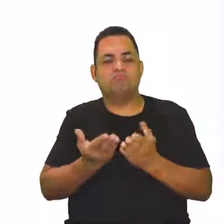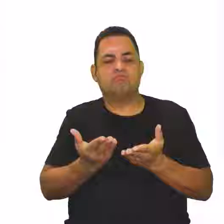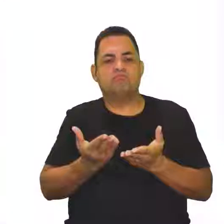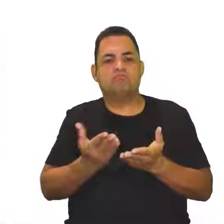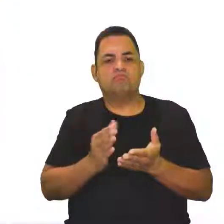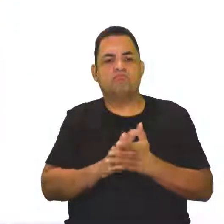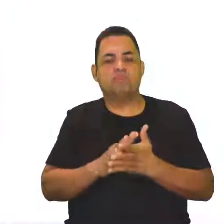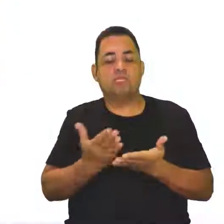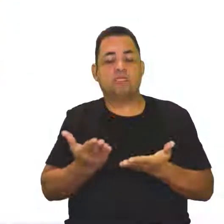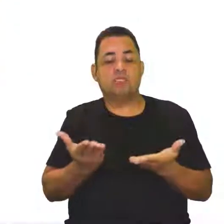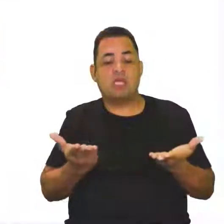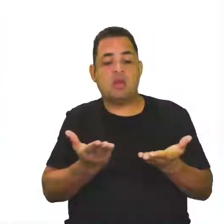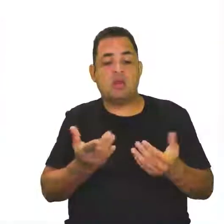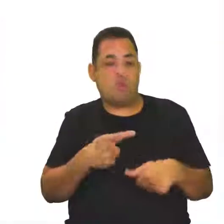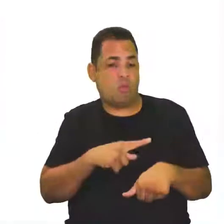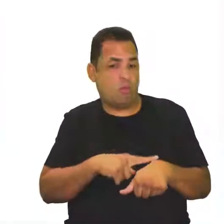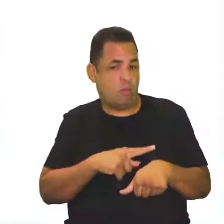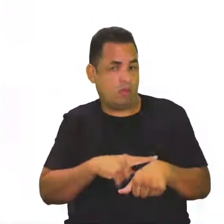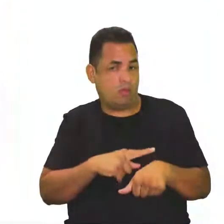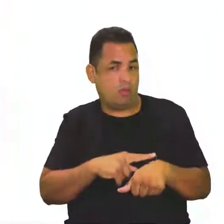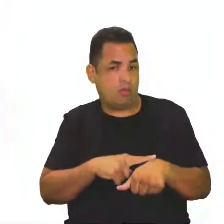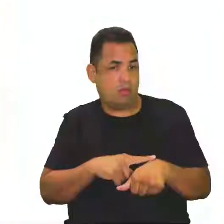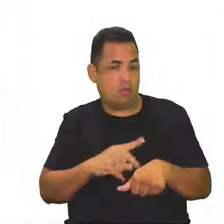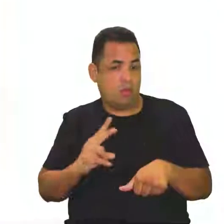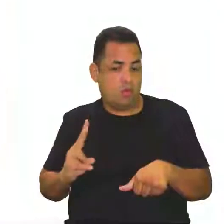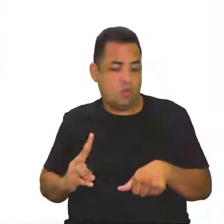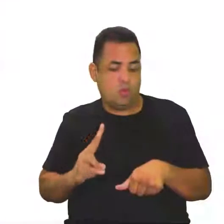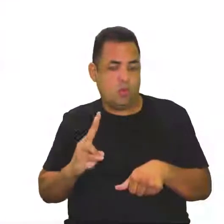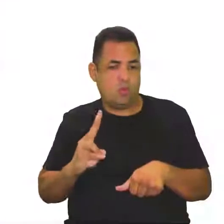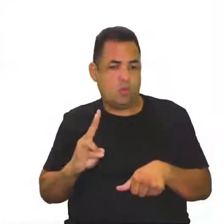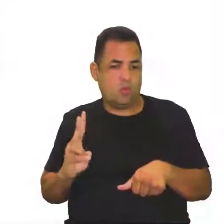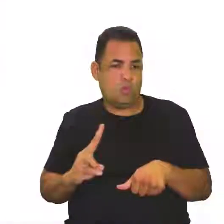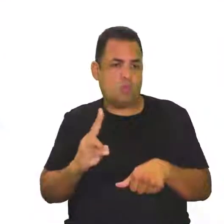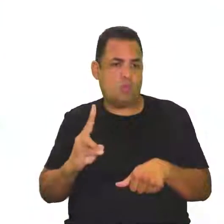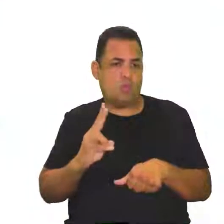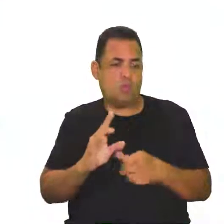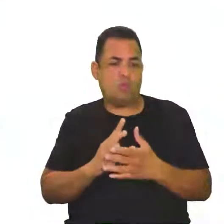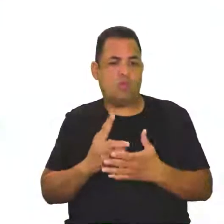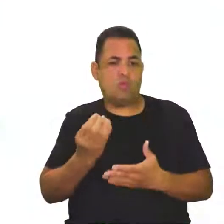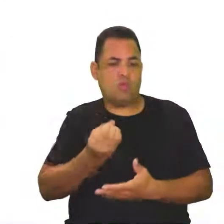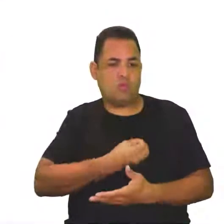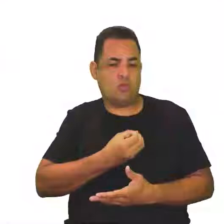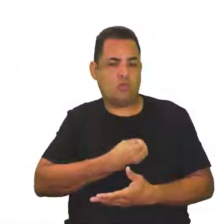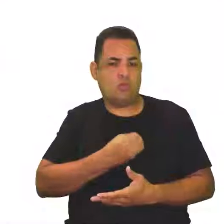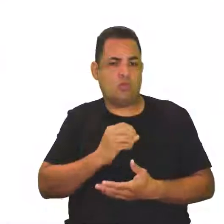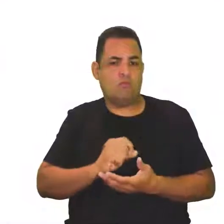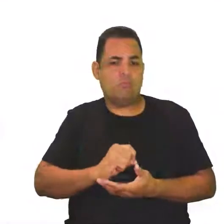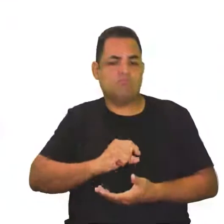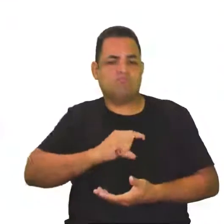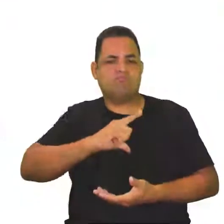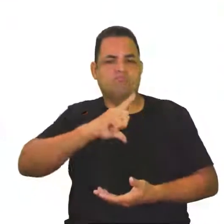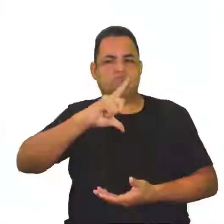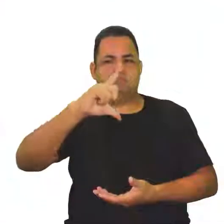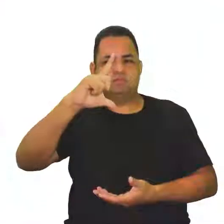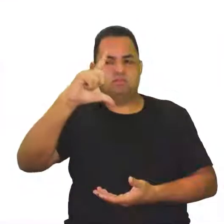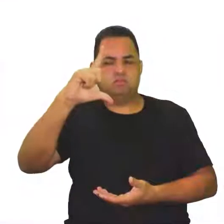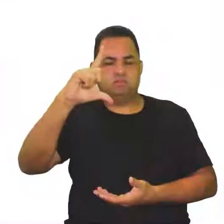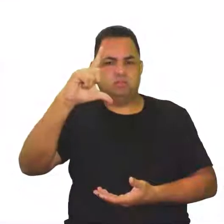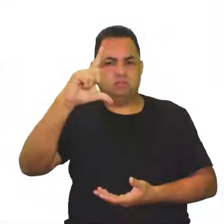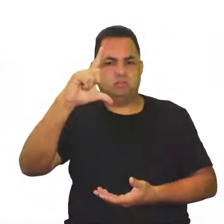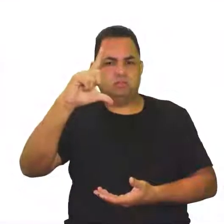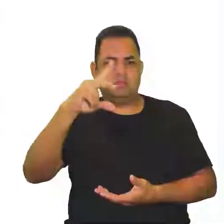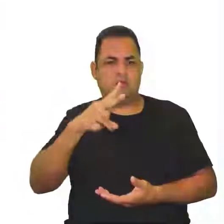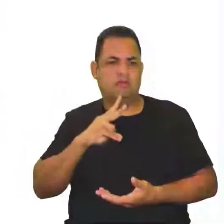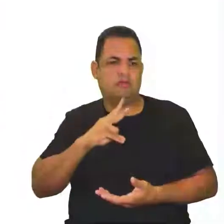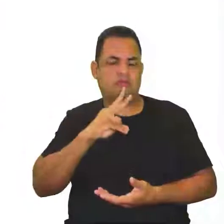um determinado instante em que o valor do campo elétrico será tão grande que a